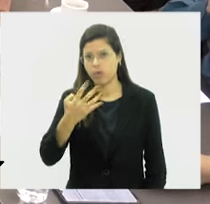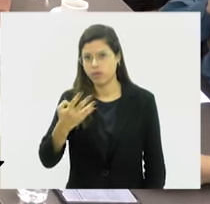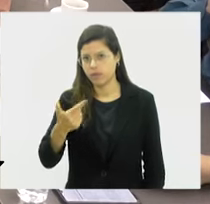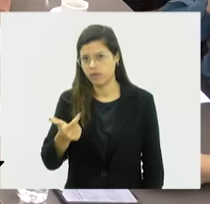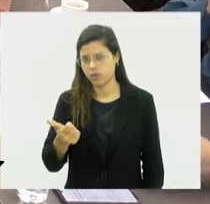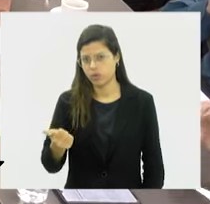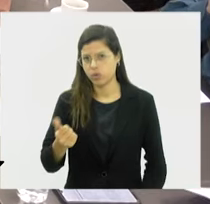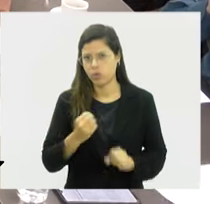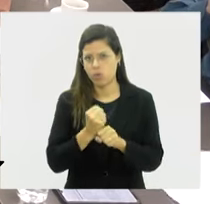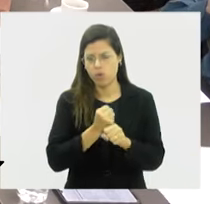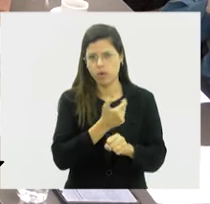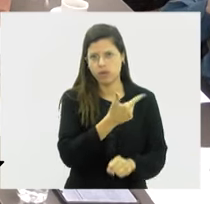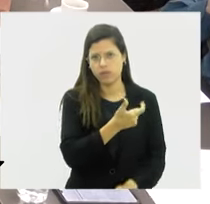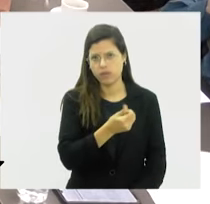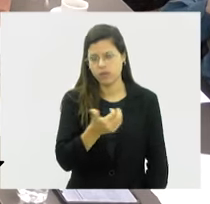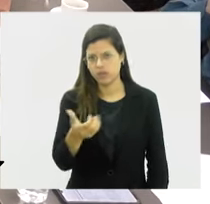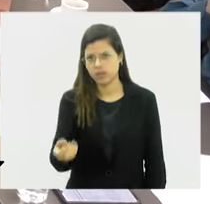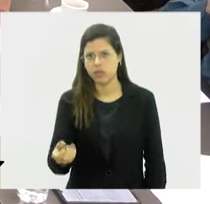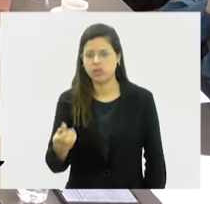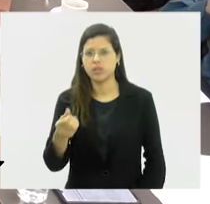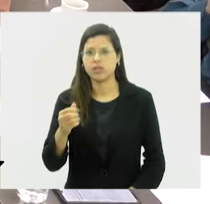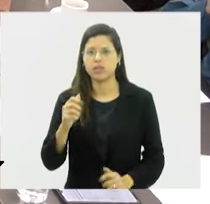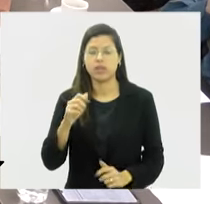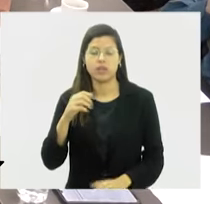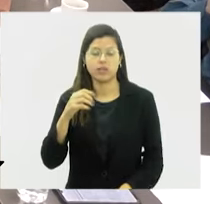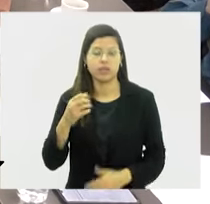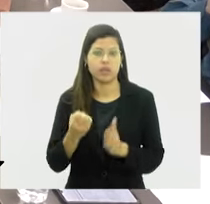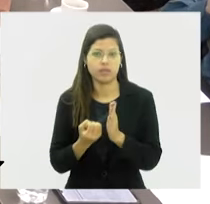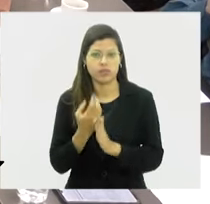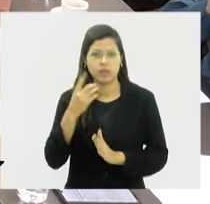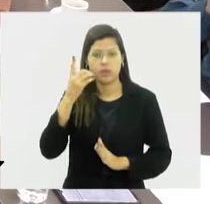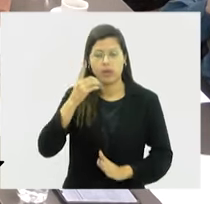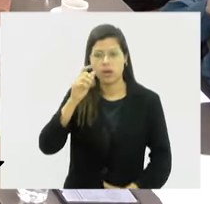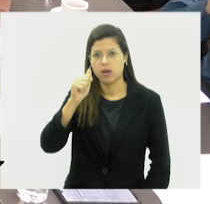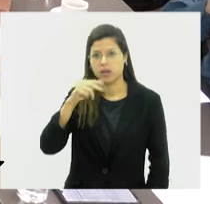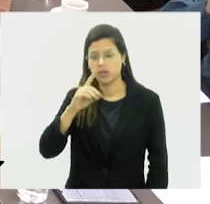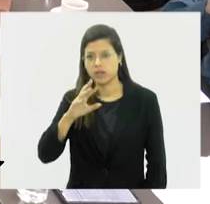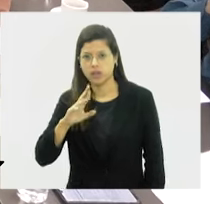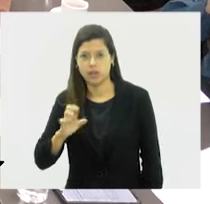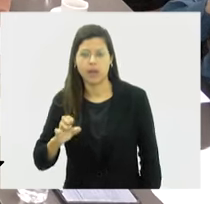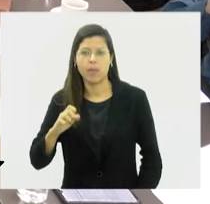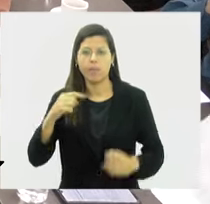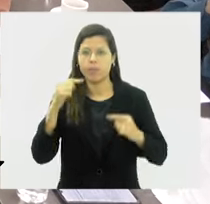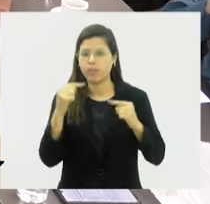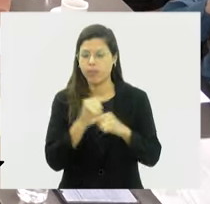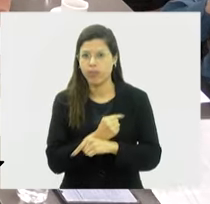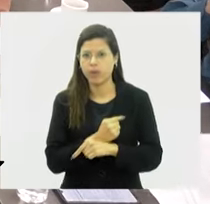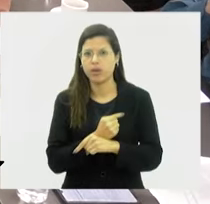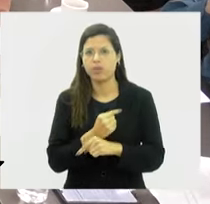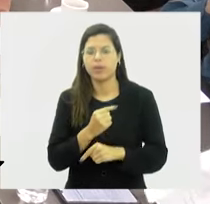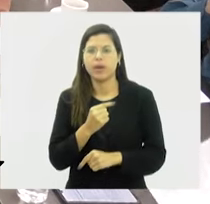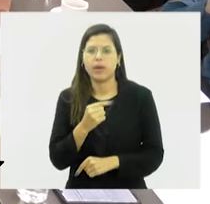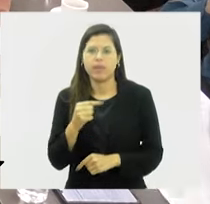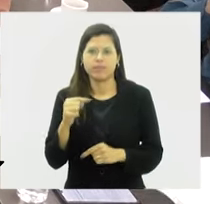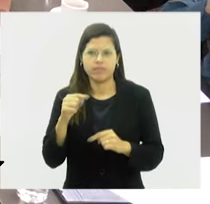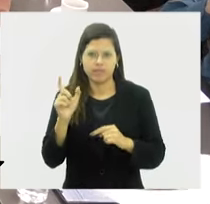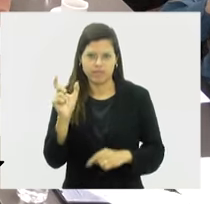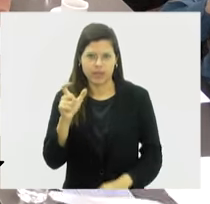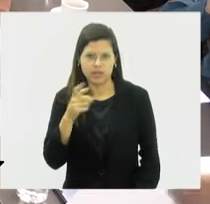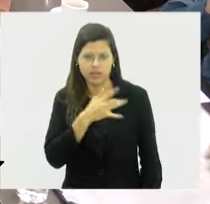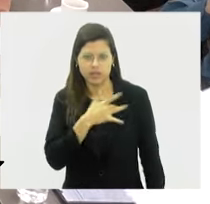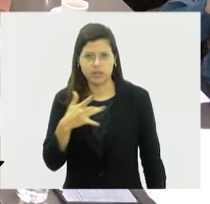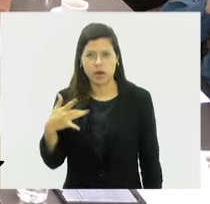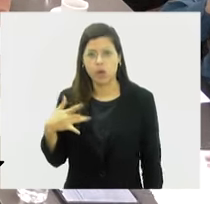1421 de 2016, de autoria do deputado André Siciliano, que proíbe as operadoras de plano de saúde a estabelecerem critérios